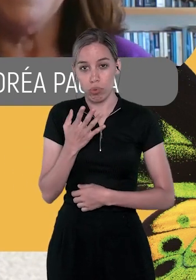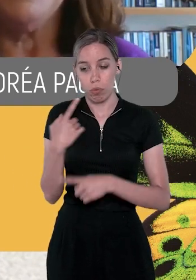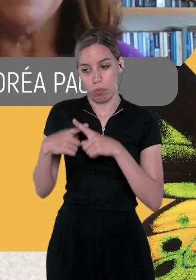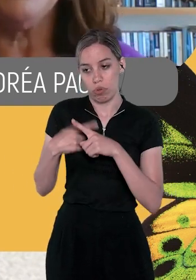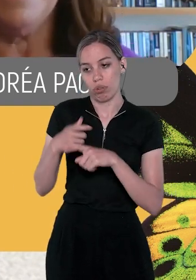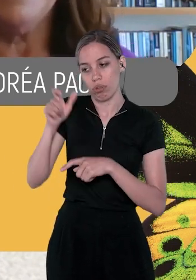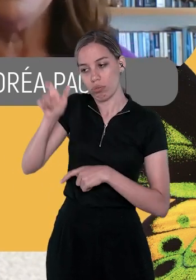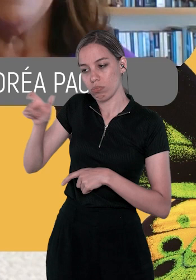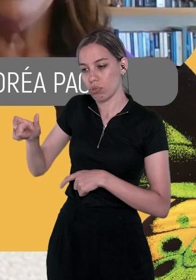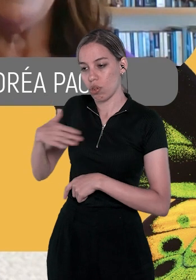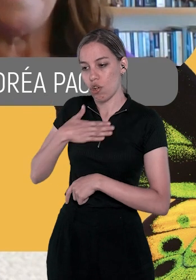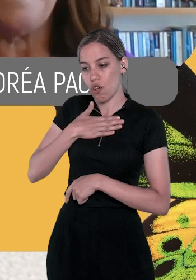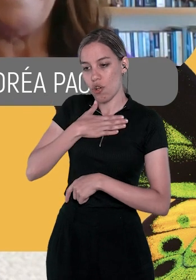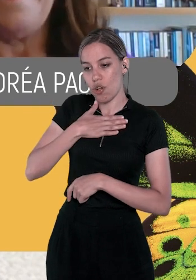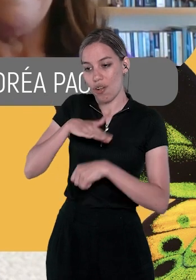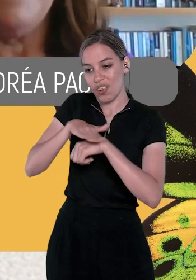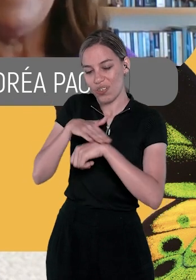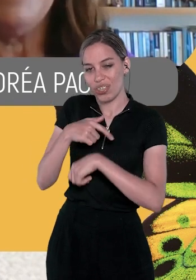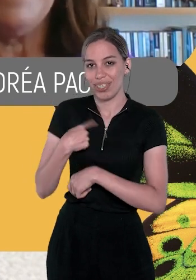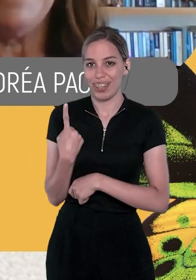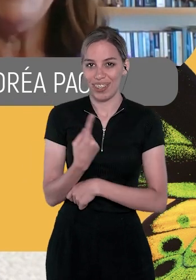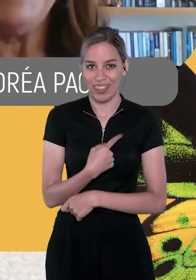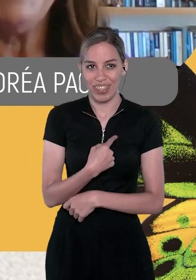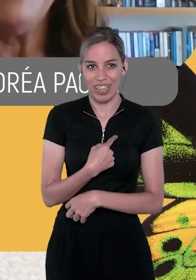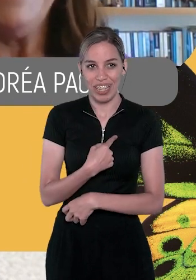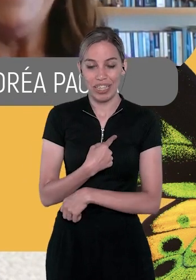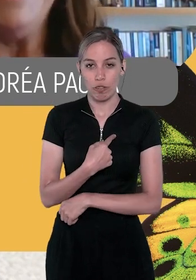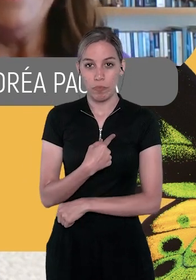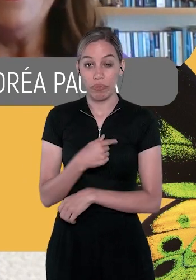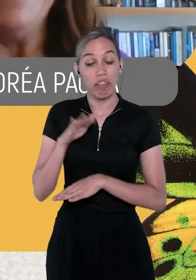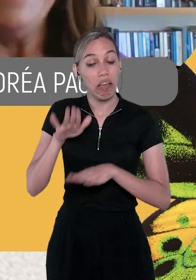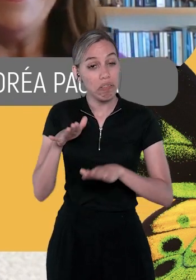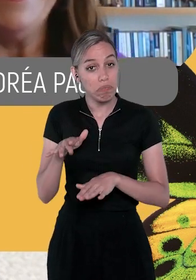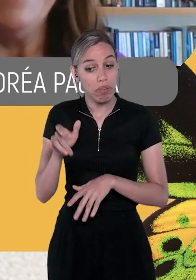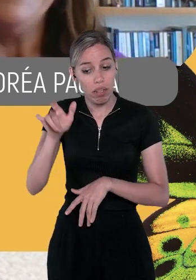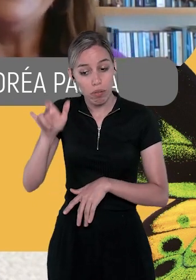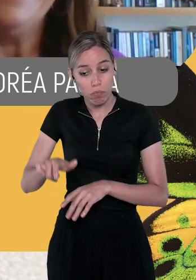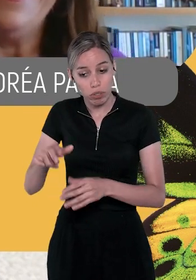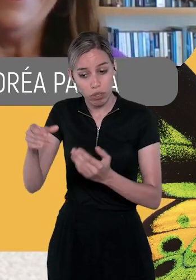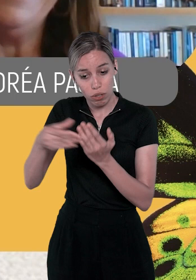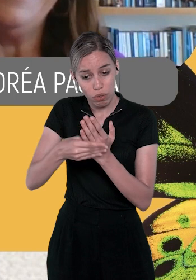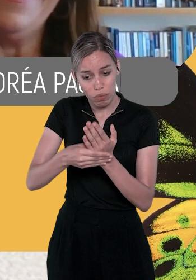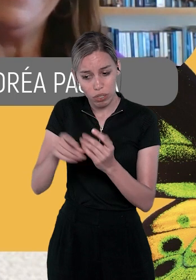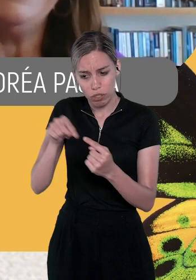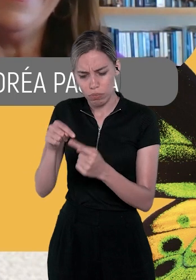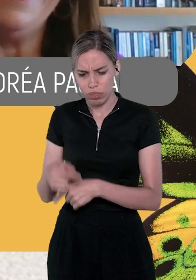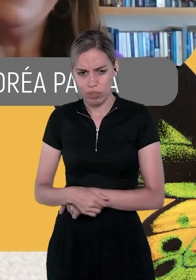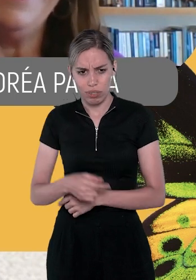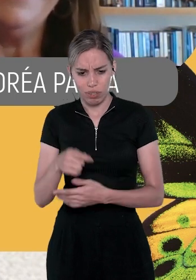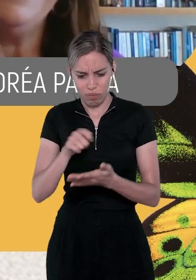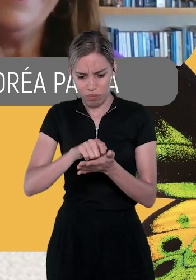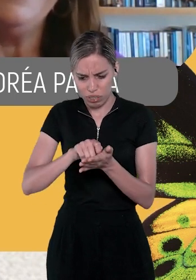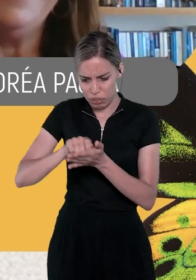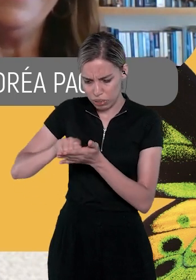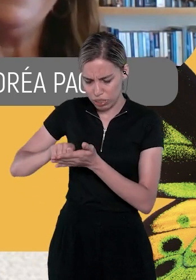com a gente, né? As pessoas que não escrevem não acham que é meio maluco, mas às vezes a personagem não gosta do que você está levando ela